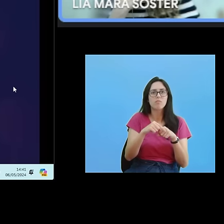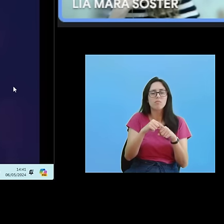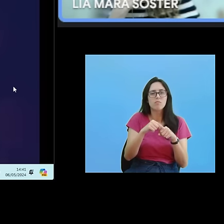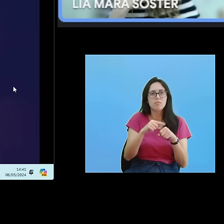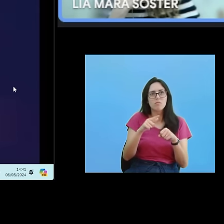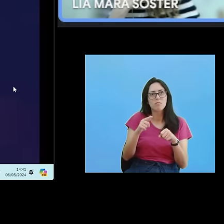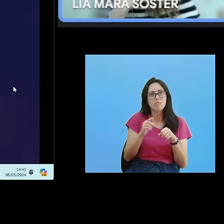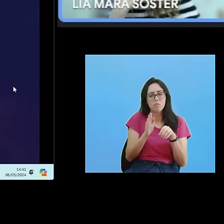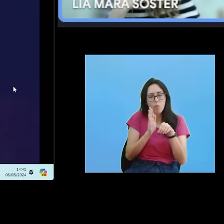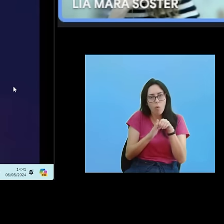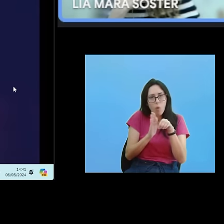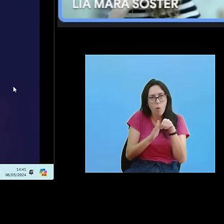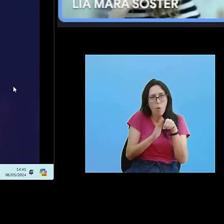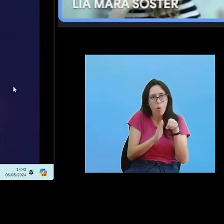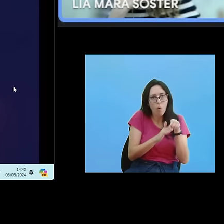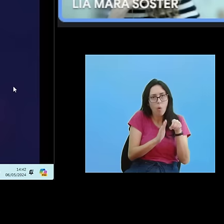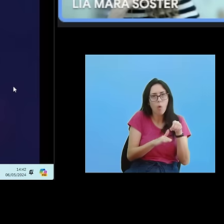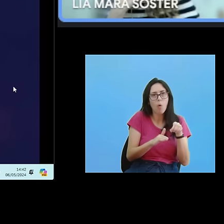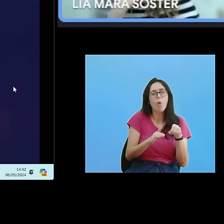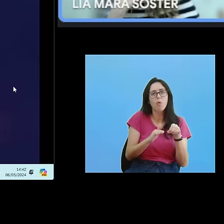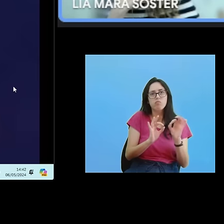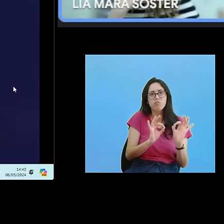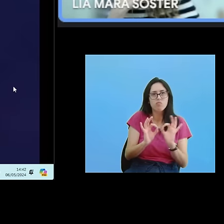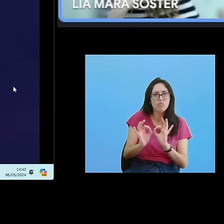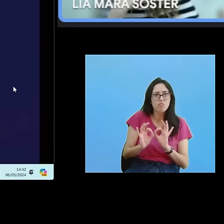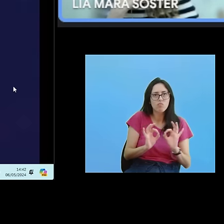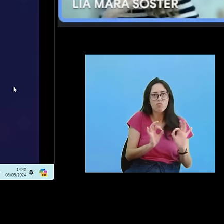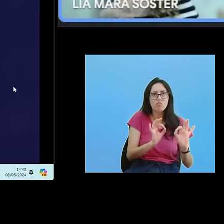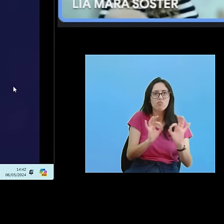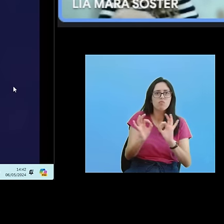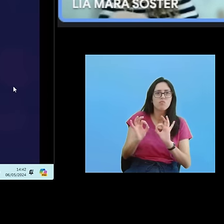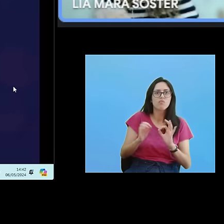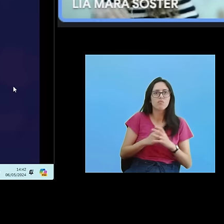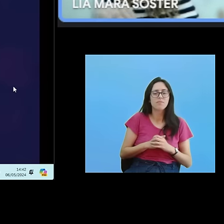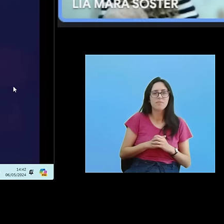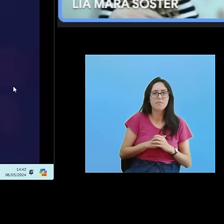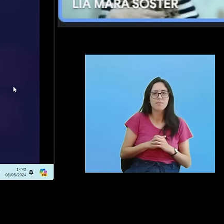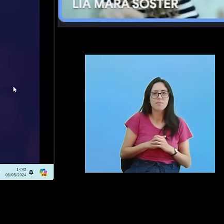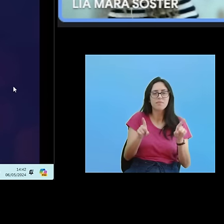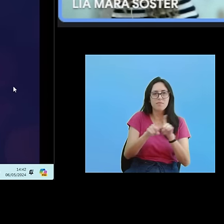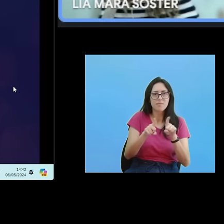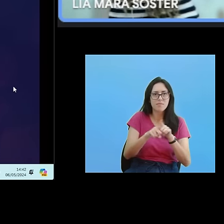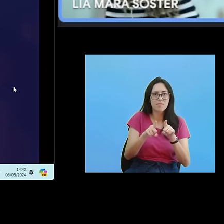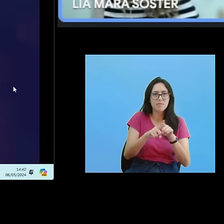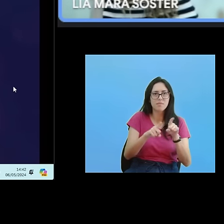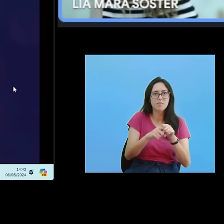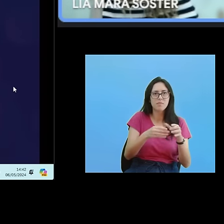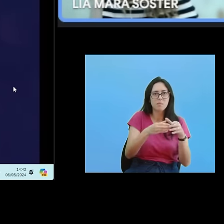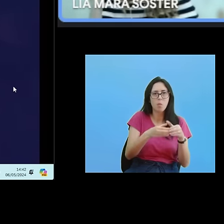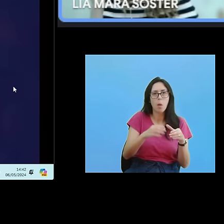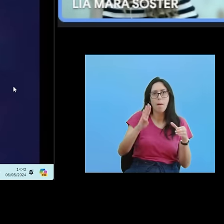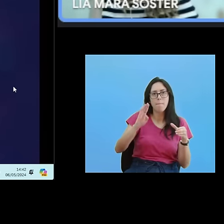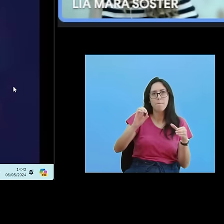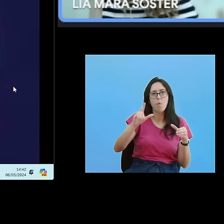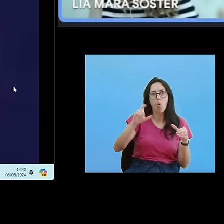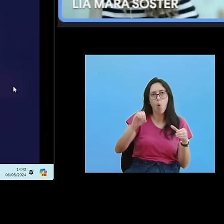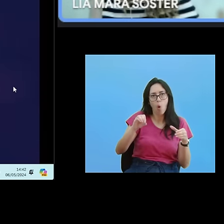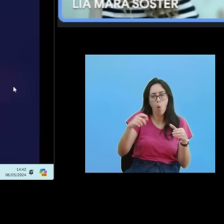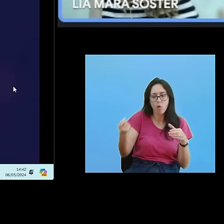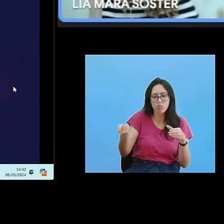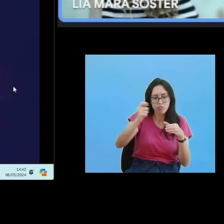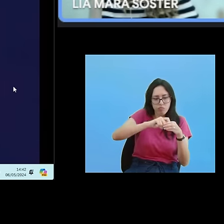e tirando os excessos e fazendo as fatias, medindo já o bolo aqui, né, ó, a Cris também já